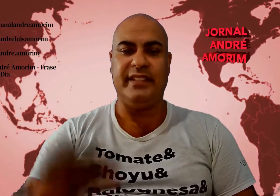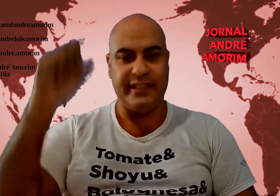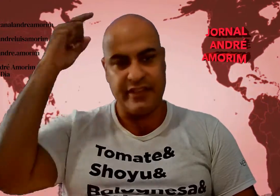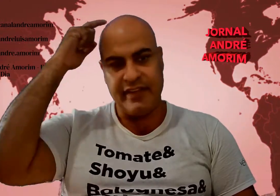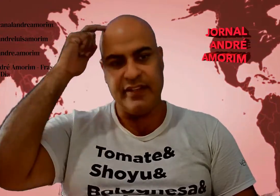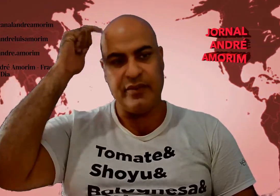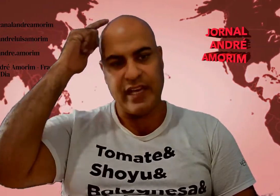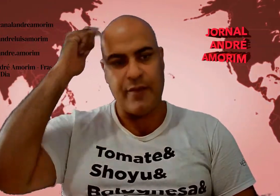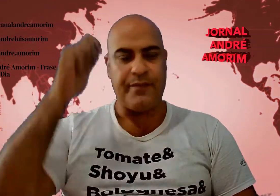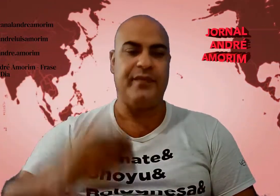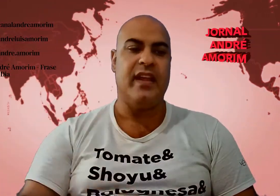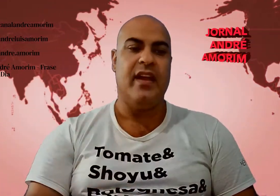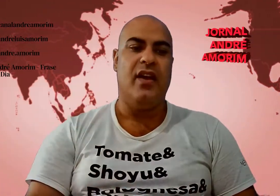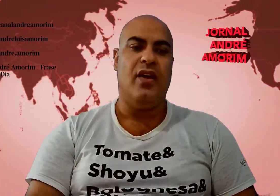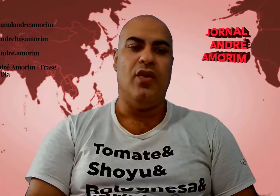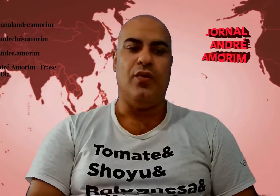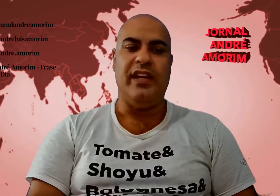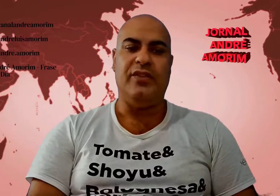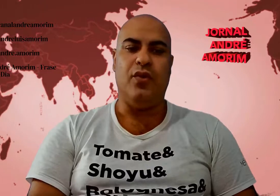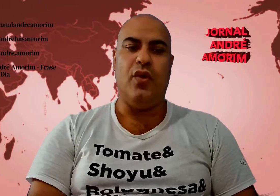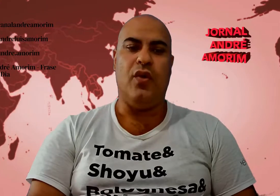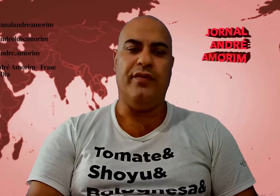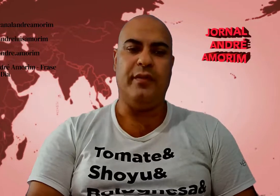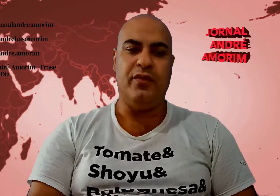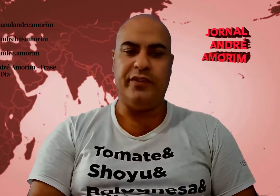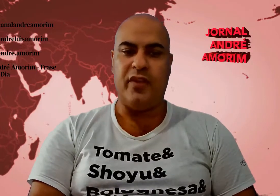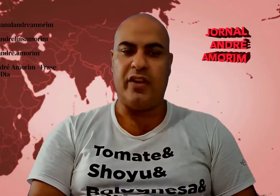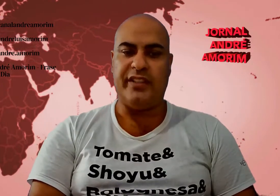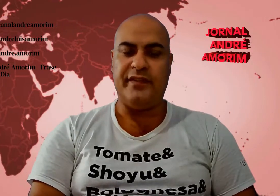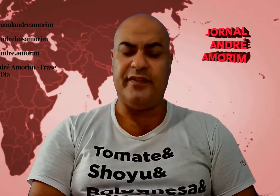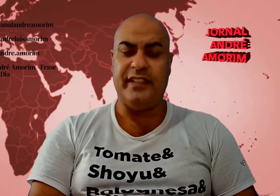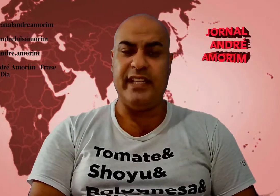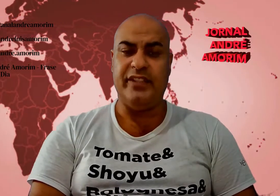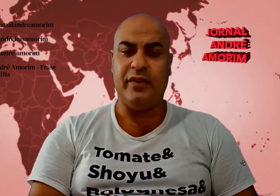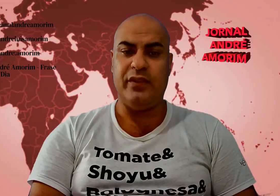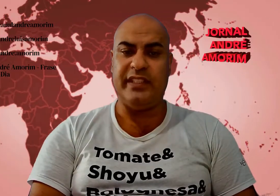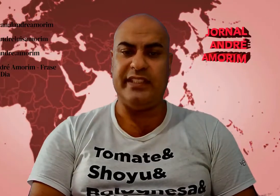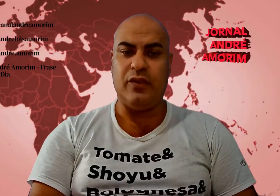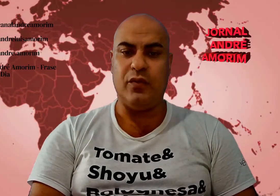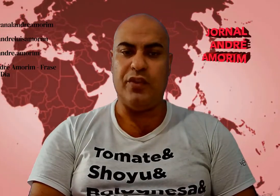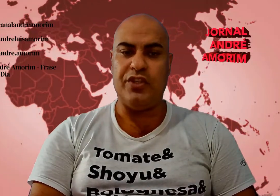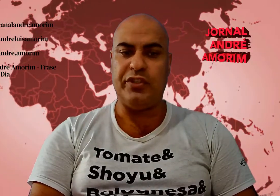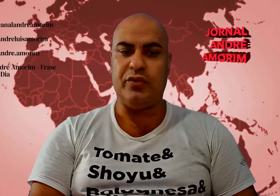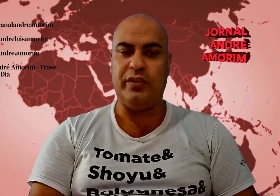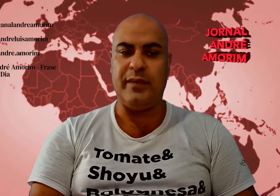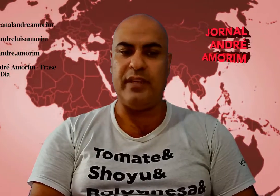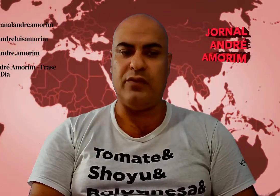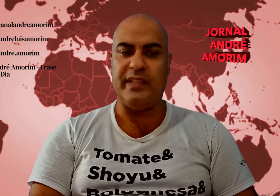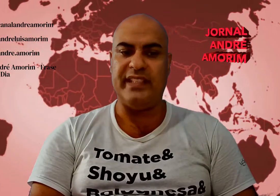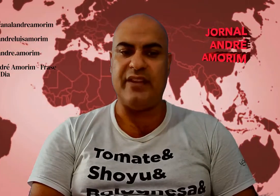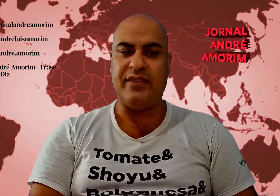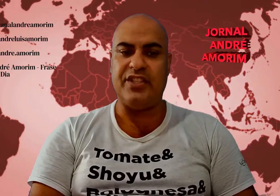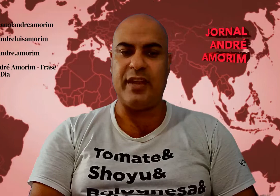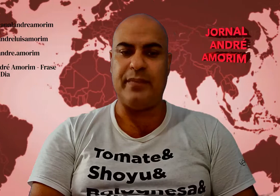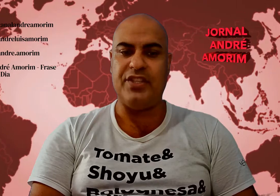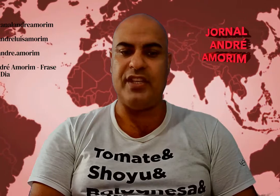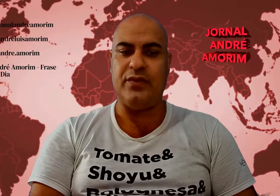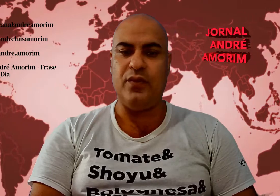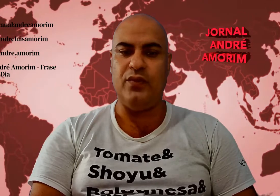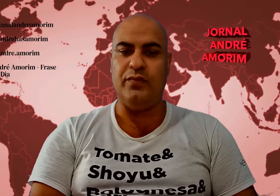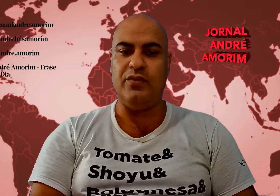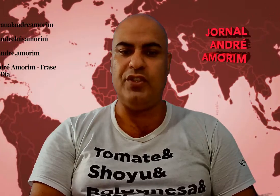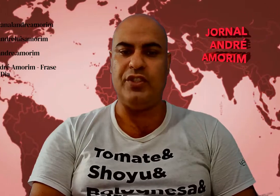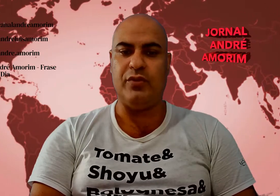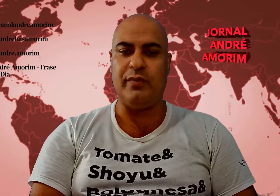206ª sessão eleitoral. O eleitor confirmou os votos e finalizou a votação, como registrou o terminal do mesário, que já